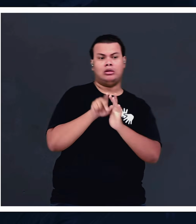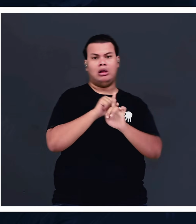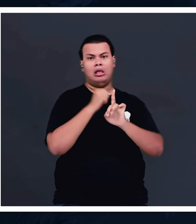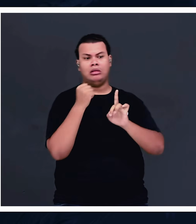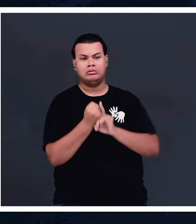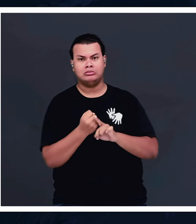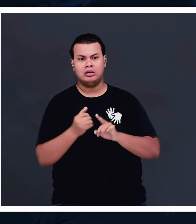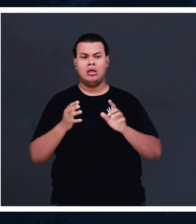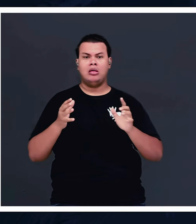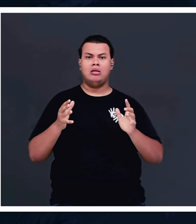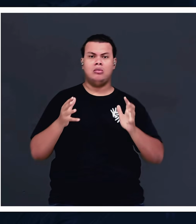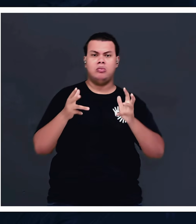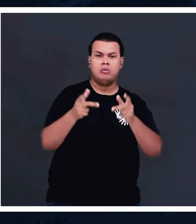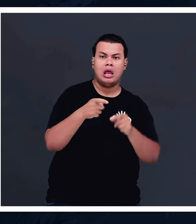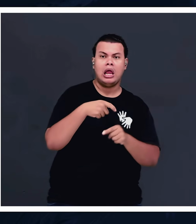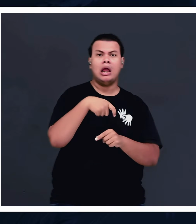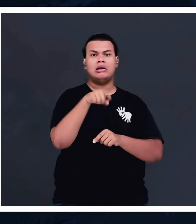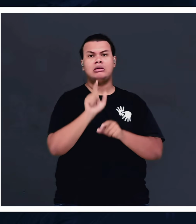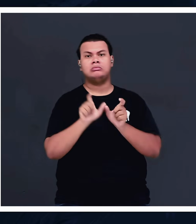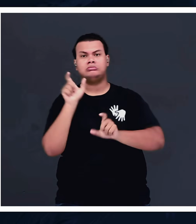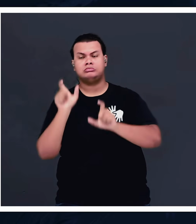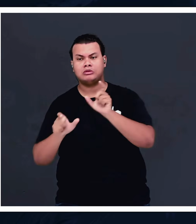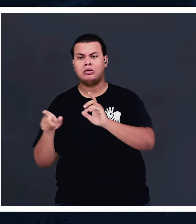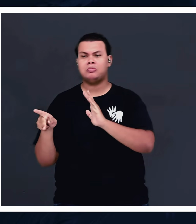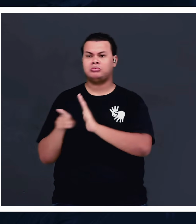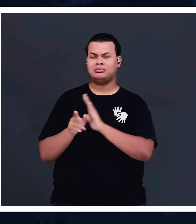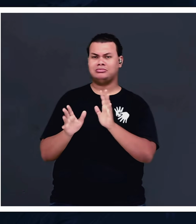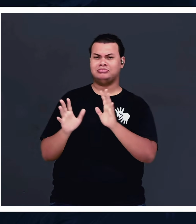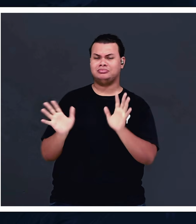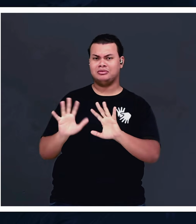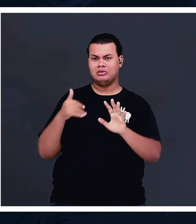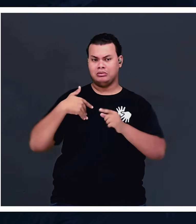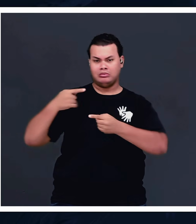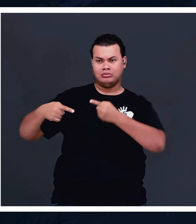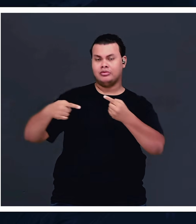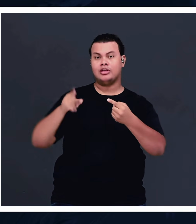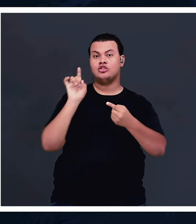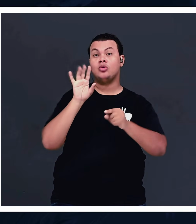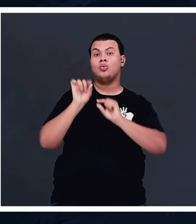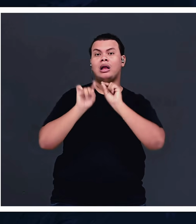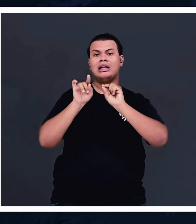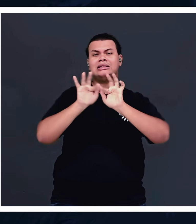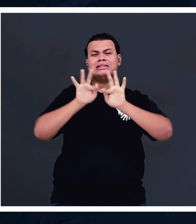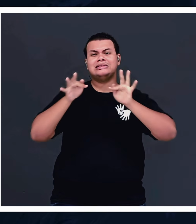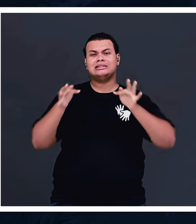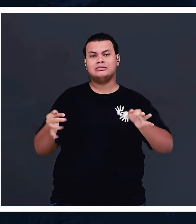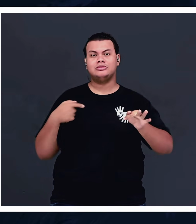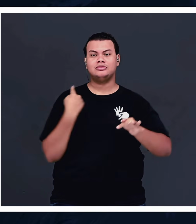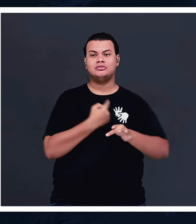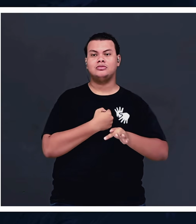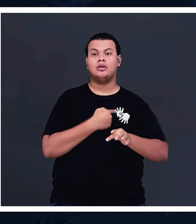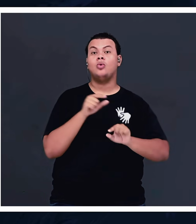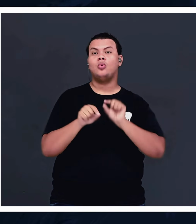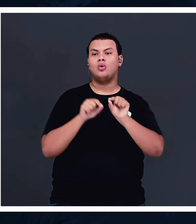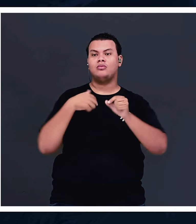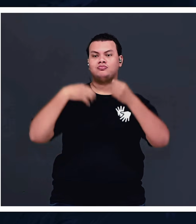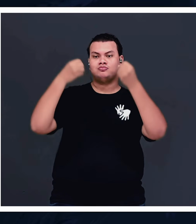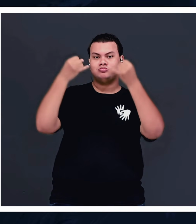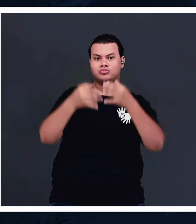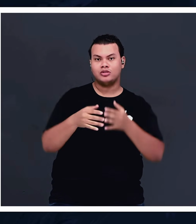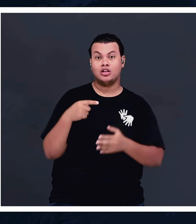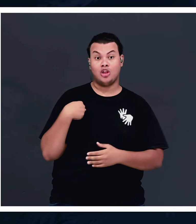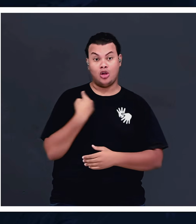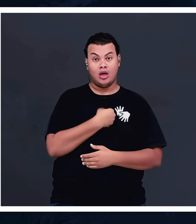sociológico, né, de antropologia, nada disso. Apenas de uma forma muito simples da gente lidar. Nós somos, em